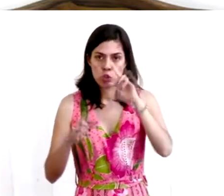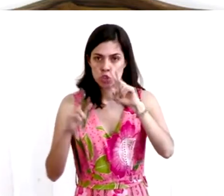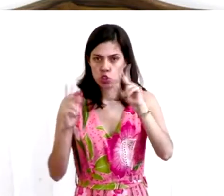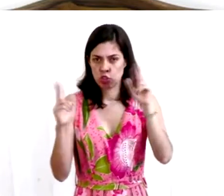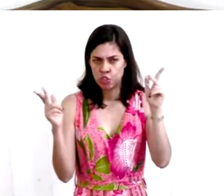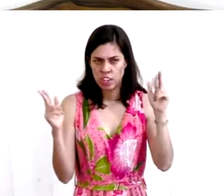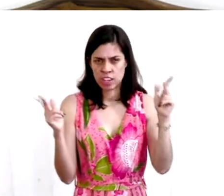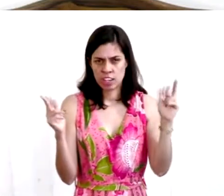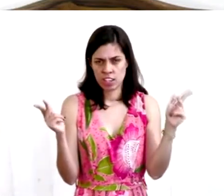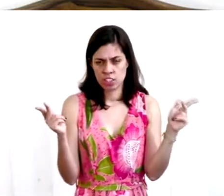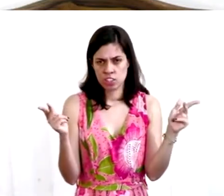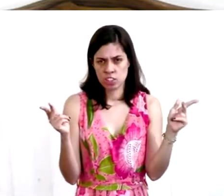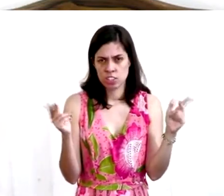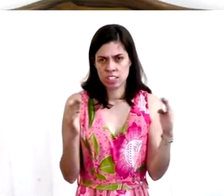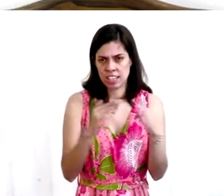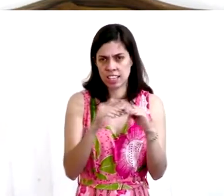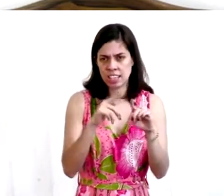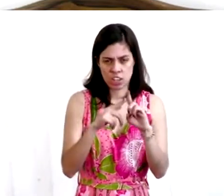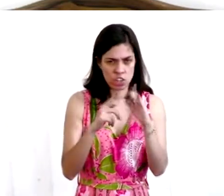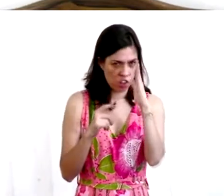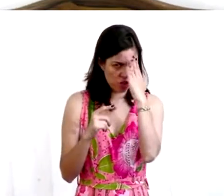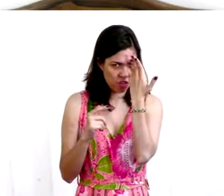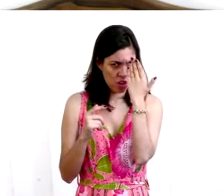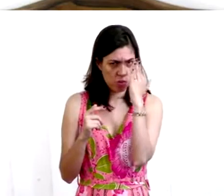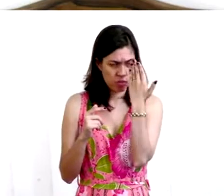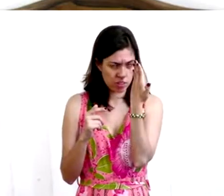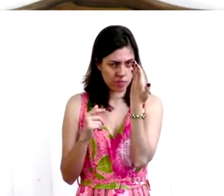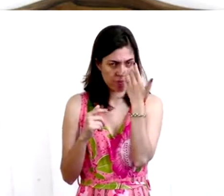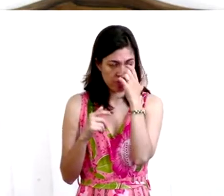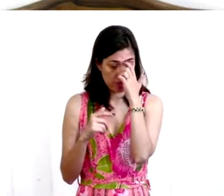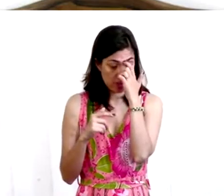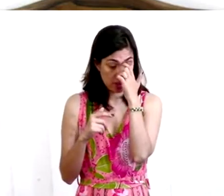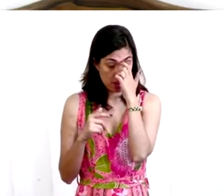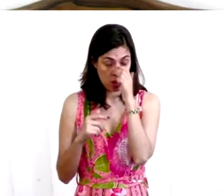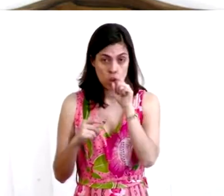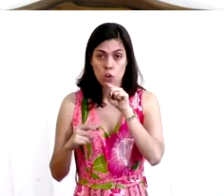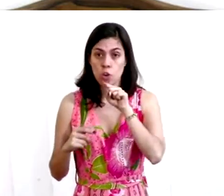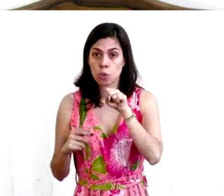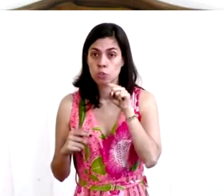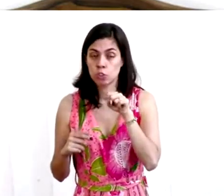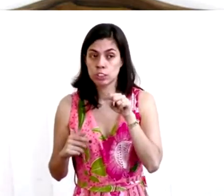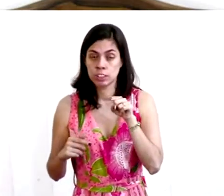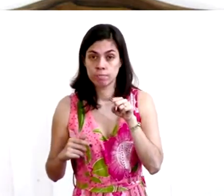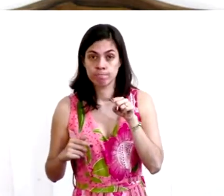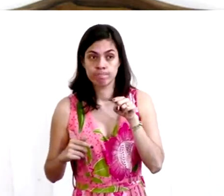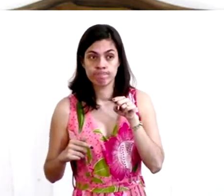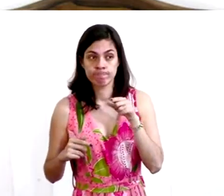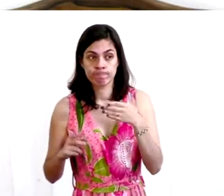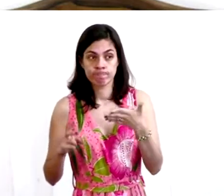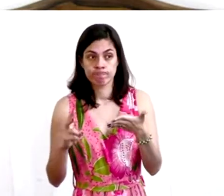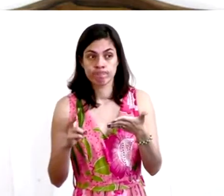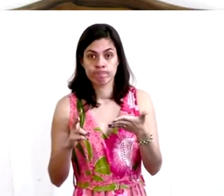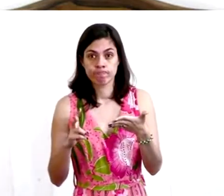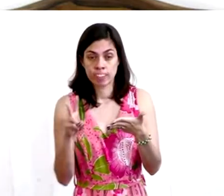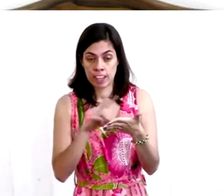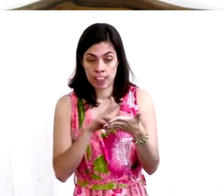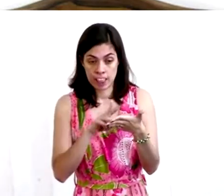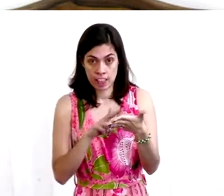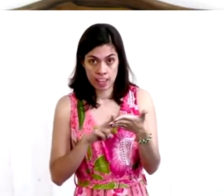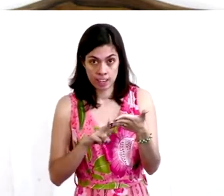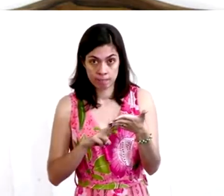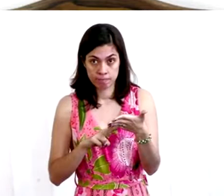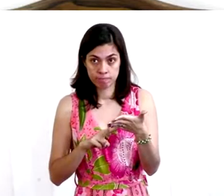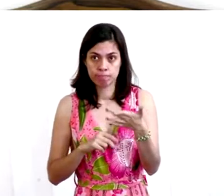a negação do Salvador, do único Salvador, Jesus Cristo como Deus. Eu não vou entrar nessa área. Se você tiver gosto